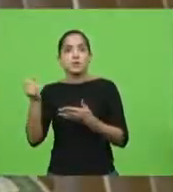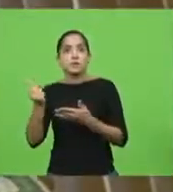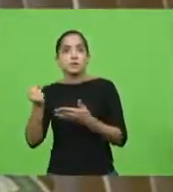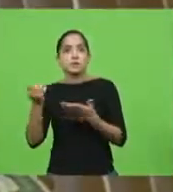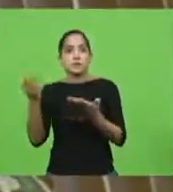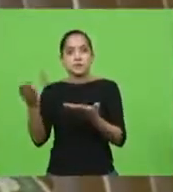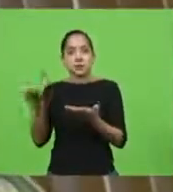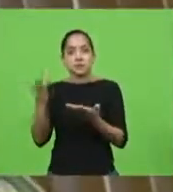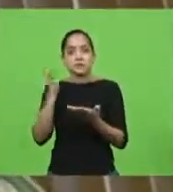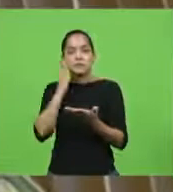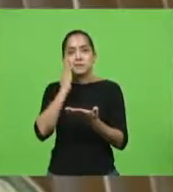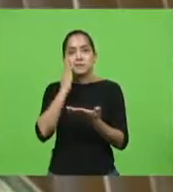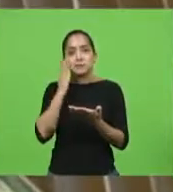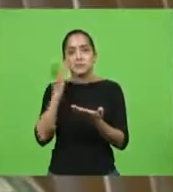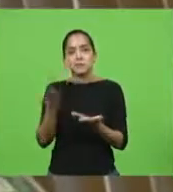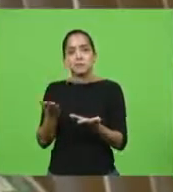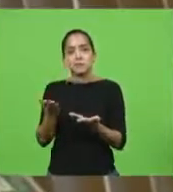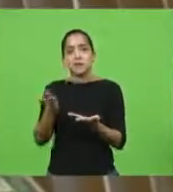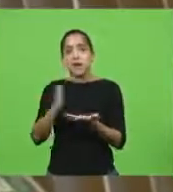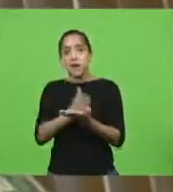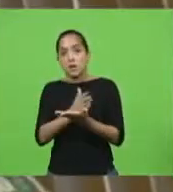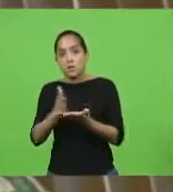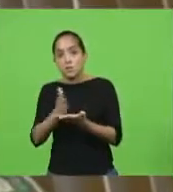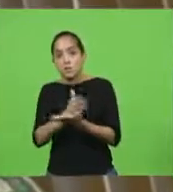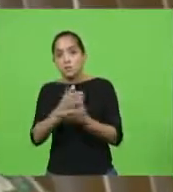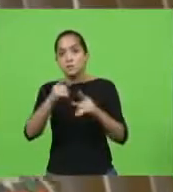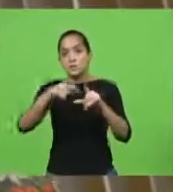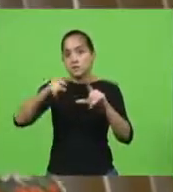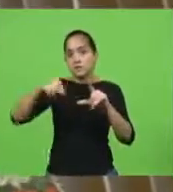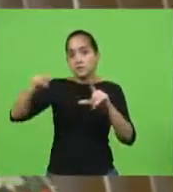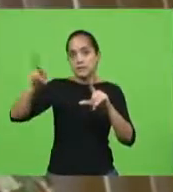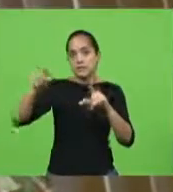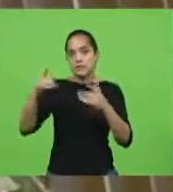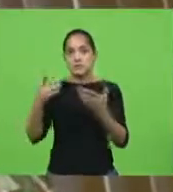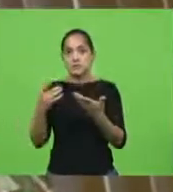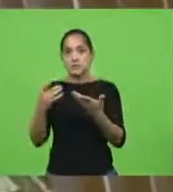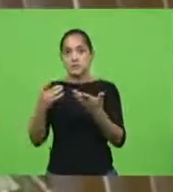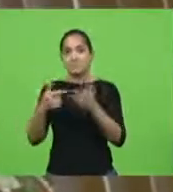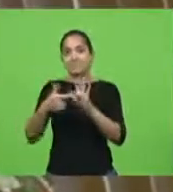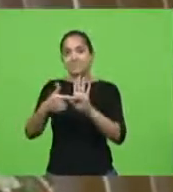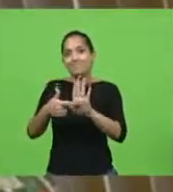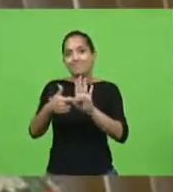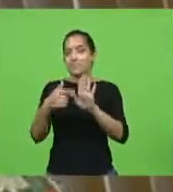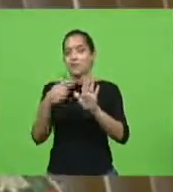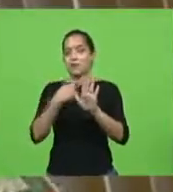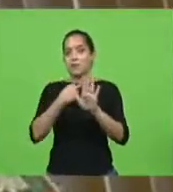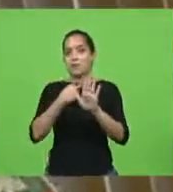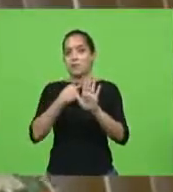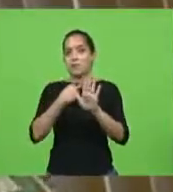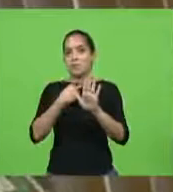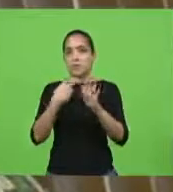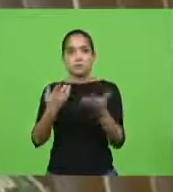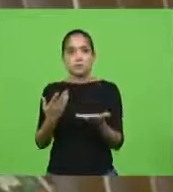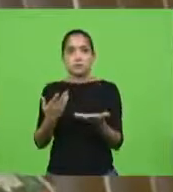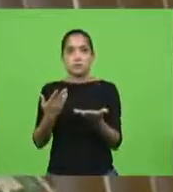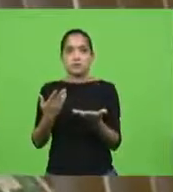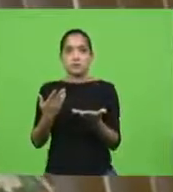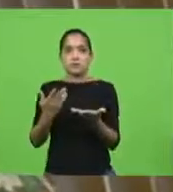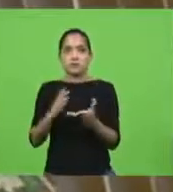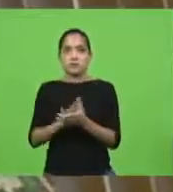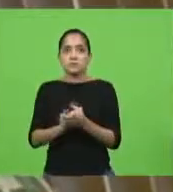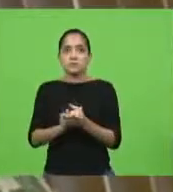sabe disso. Alguns índices, algumas coisas, não pode passar também, né? Entregar o ouro para o bandido, vamos dizer assim,